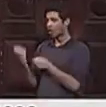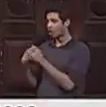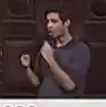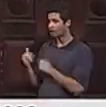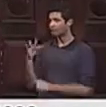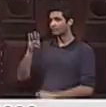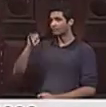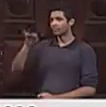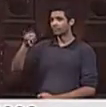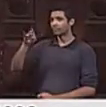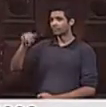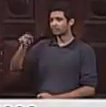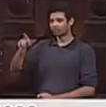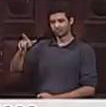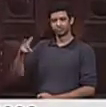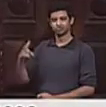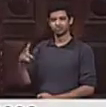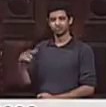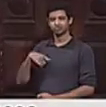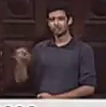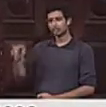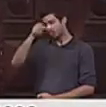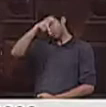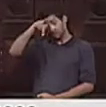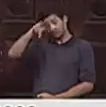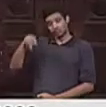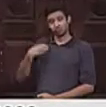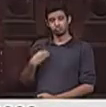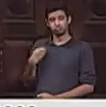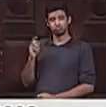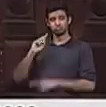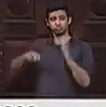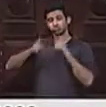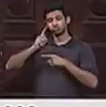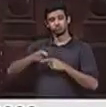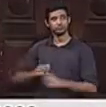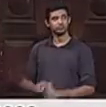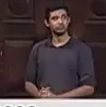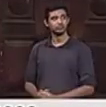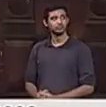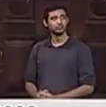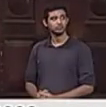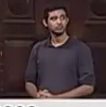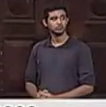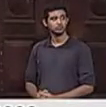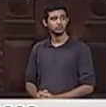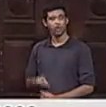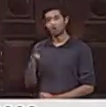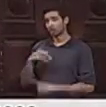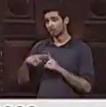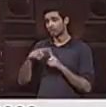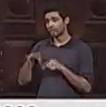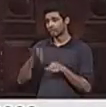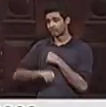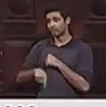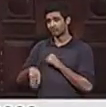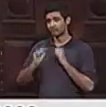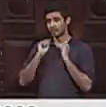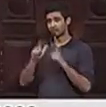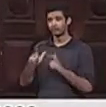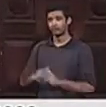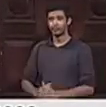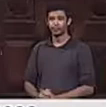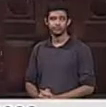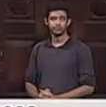FAPERJ para o presente exercício, a dotação orçamentária aprovada nesta casa, na